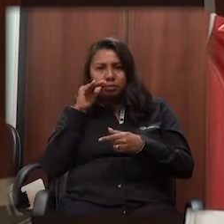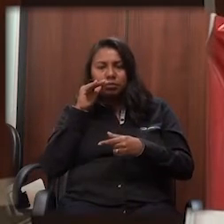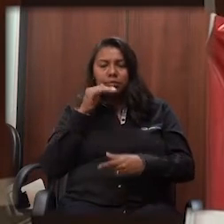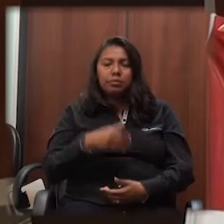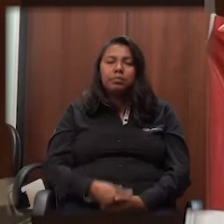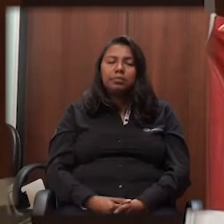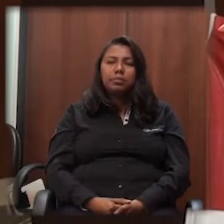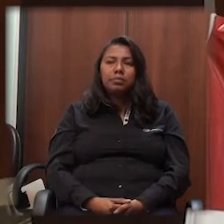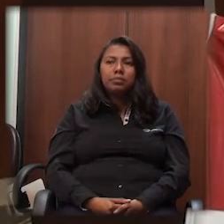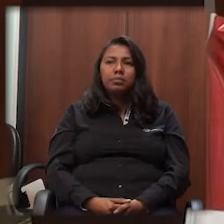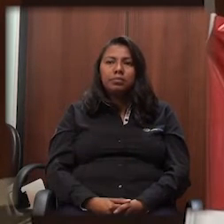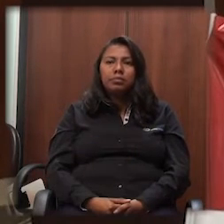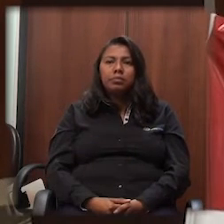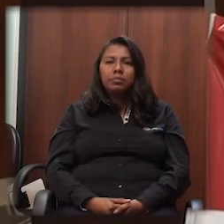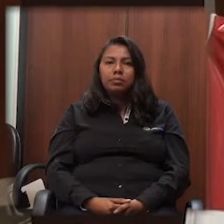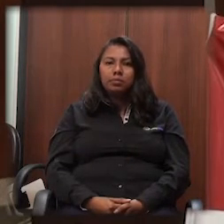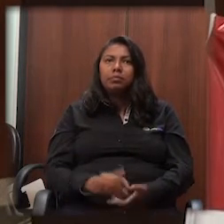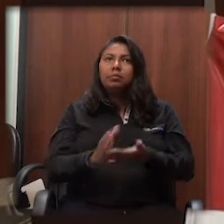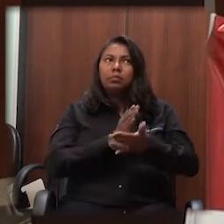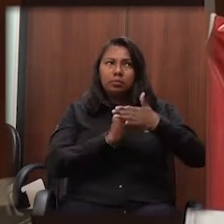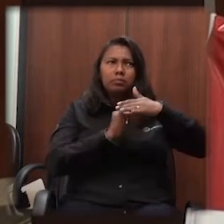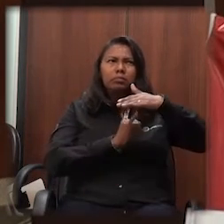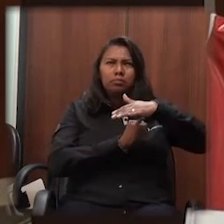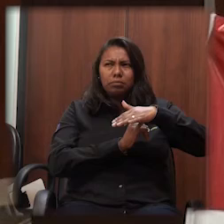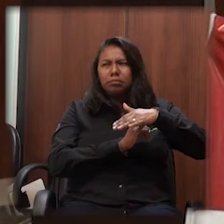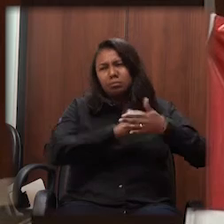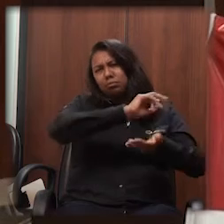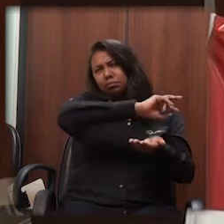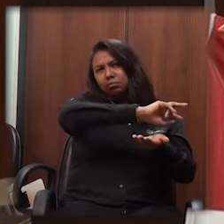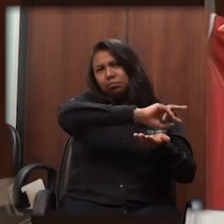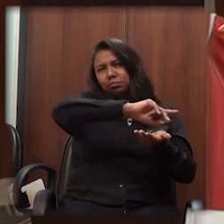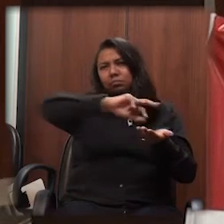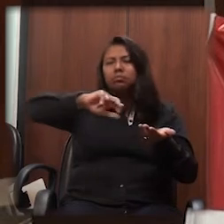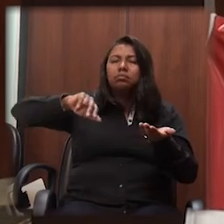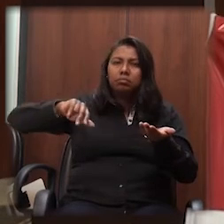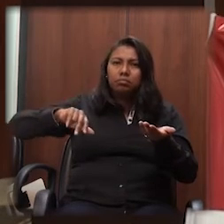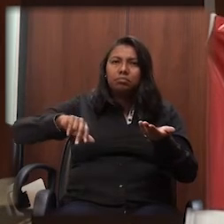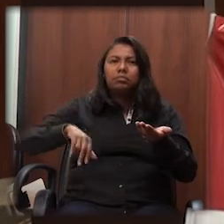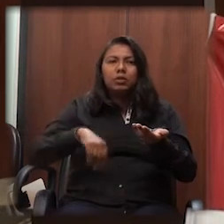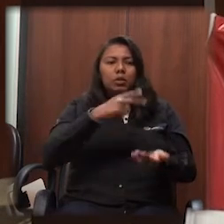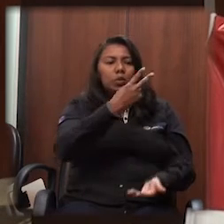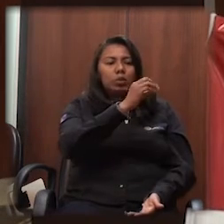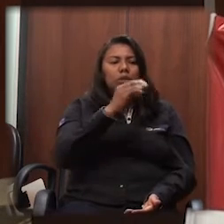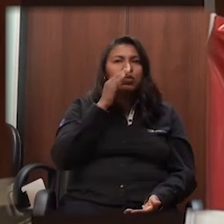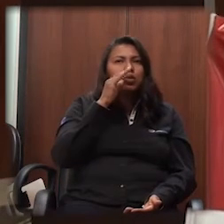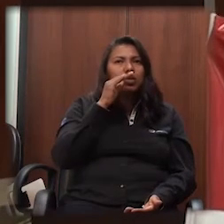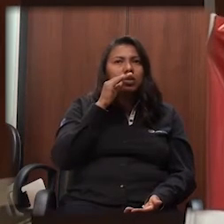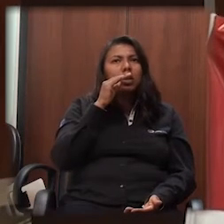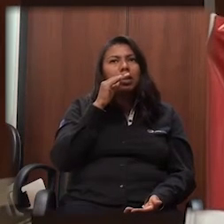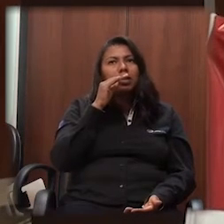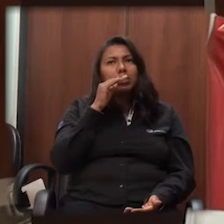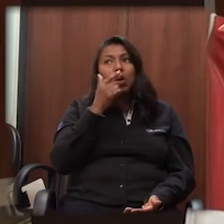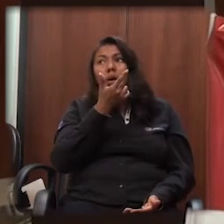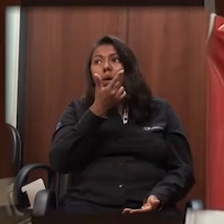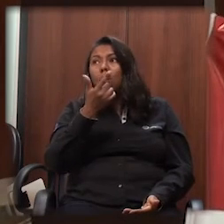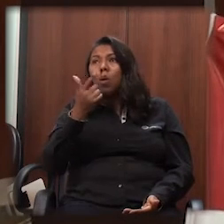trabalhadores. Então, a gente tem instituições bastante diversas, que vão de até 200 funcionários, e instituições